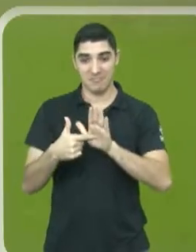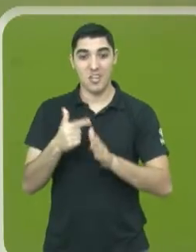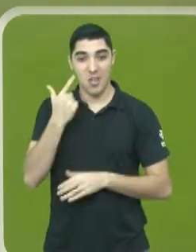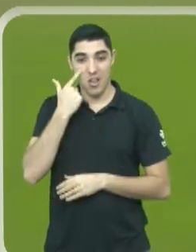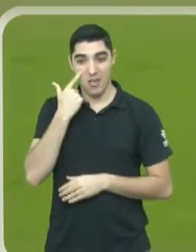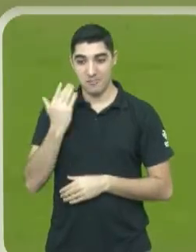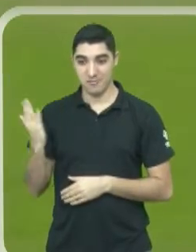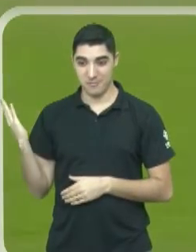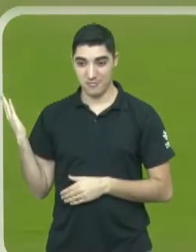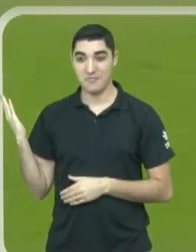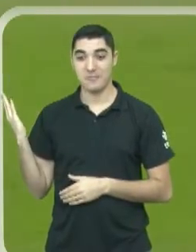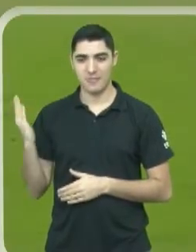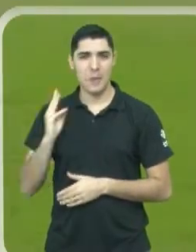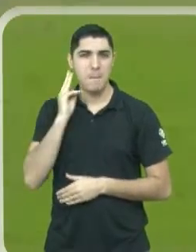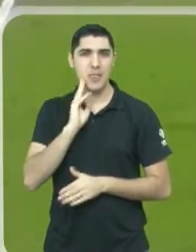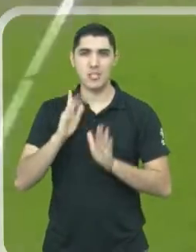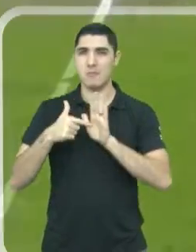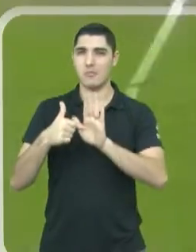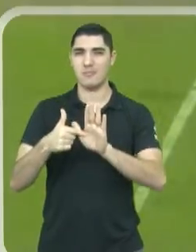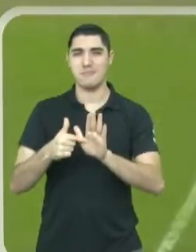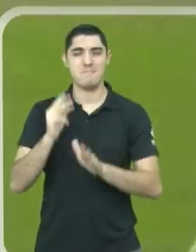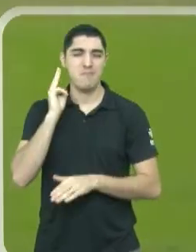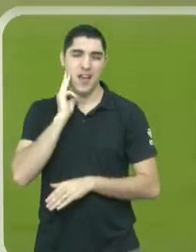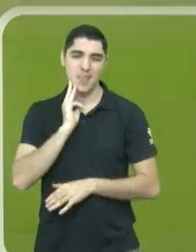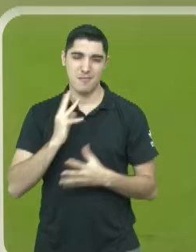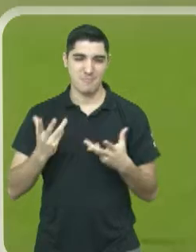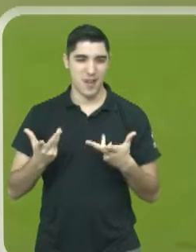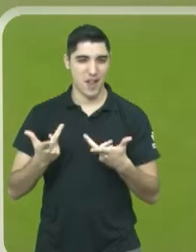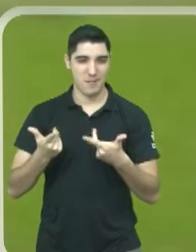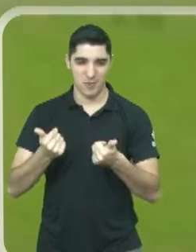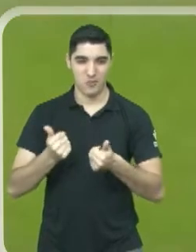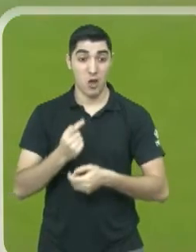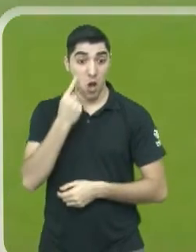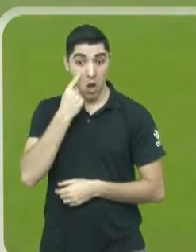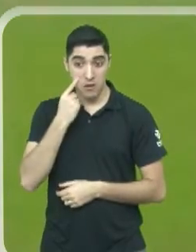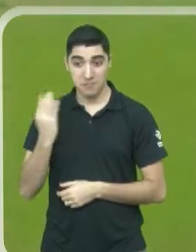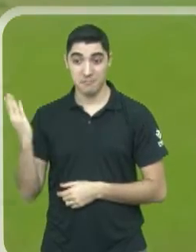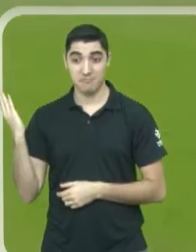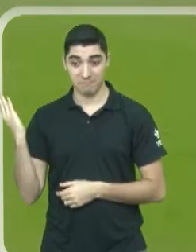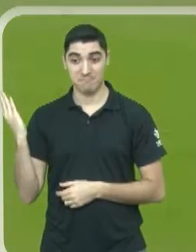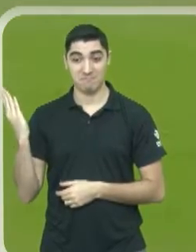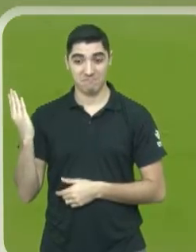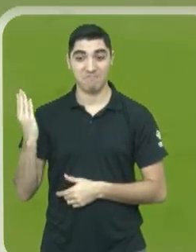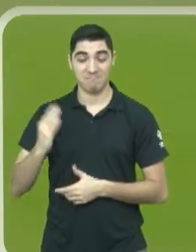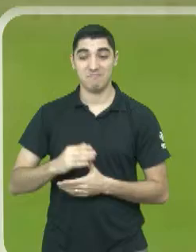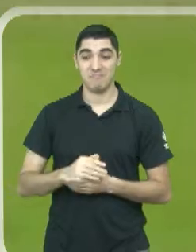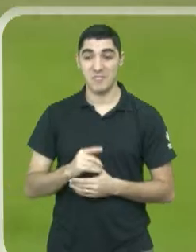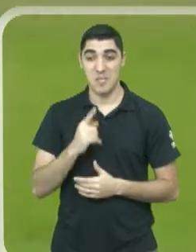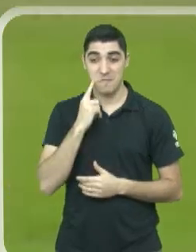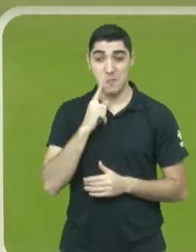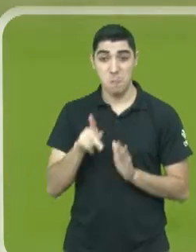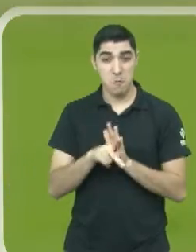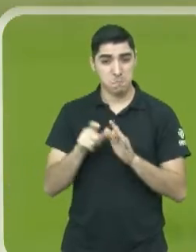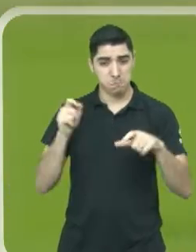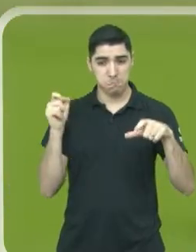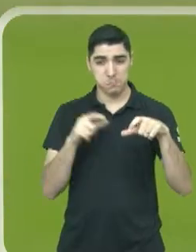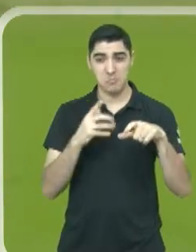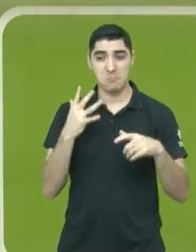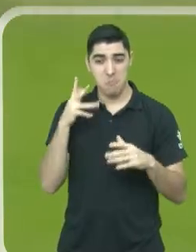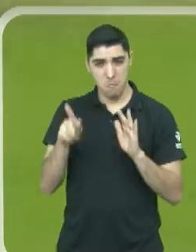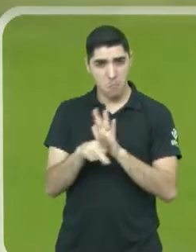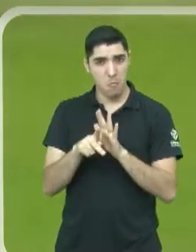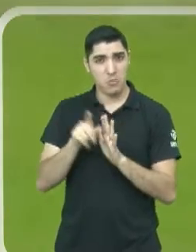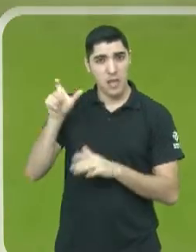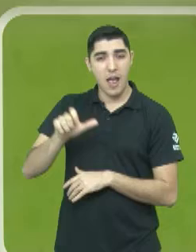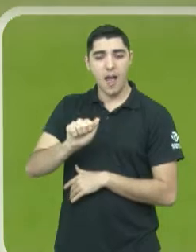vai colocar pra gente, já colocou. Matheus, dedos mágicos, importantes. Olha só o que o Adriano fez, olha que golaço do Adriano,